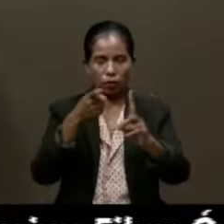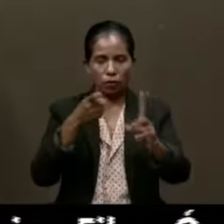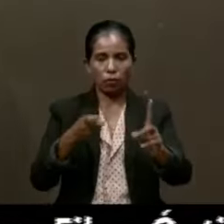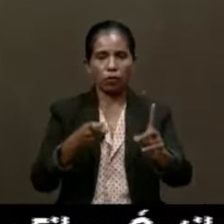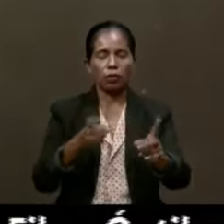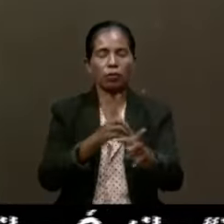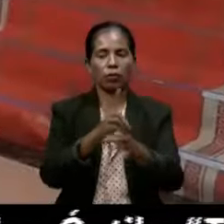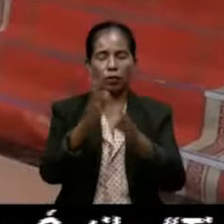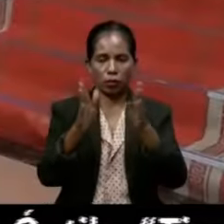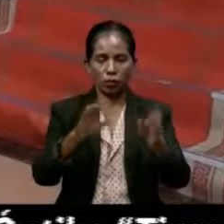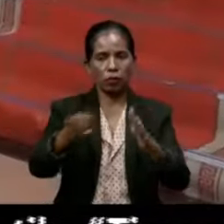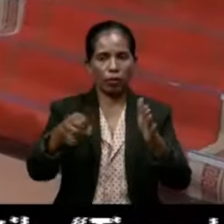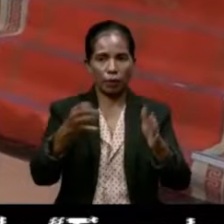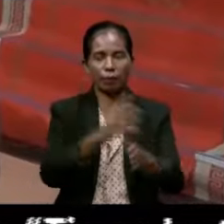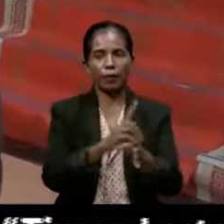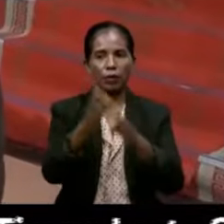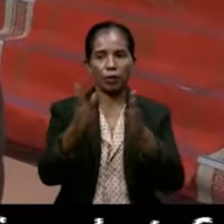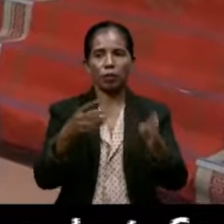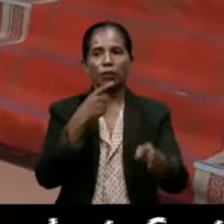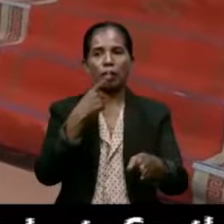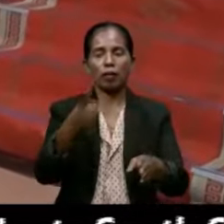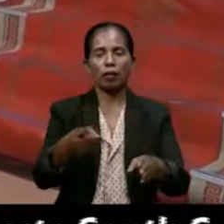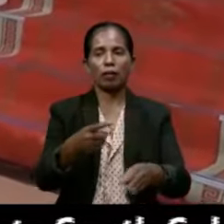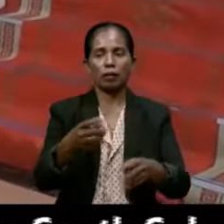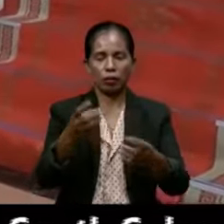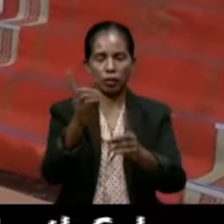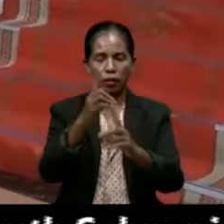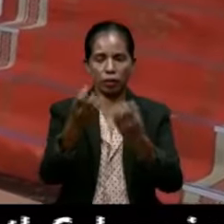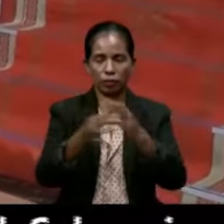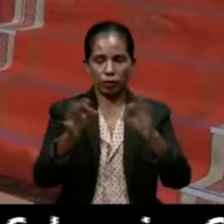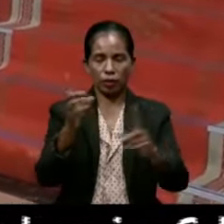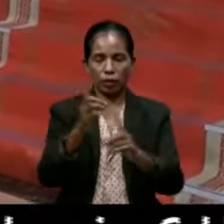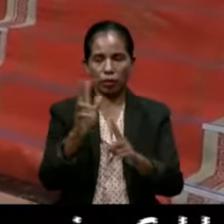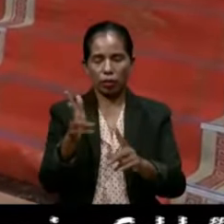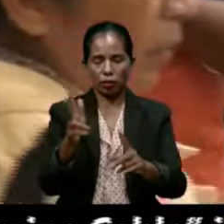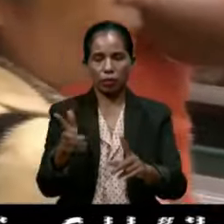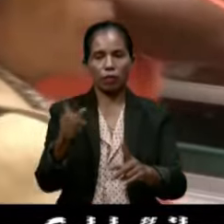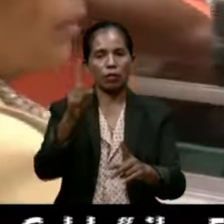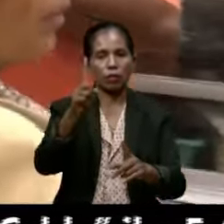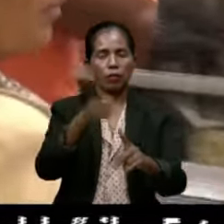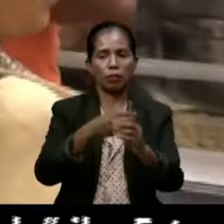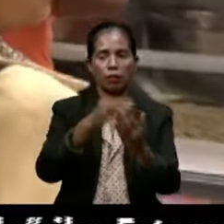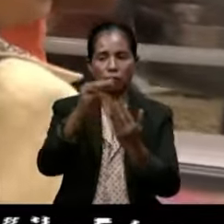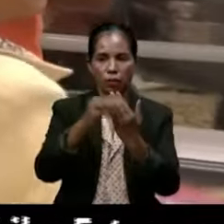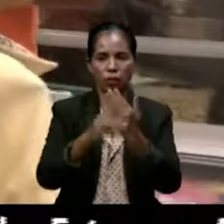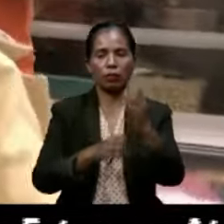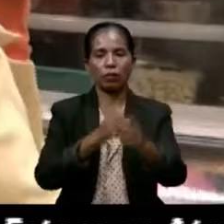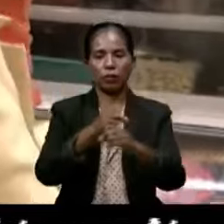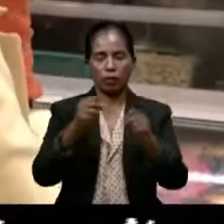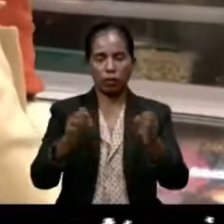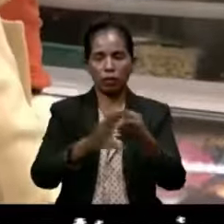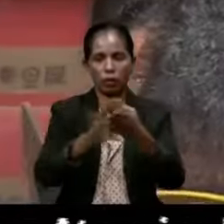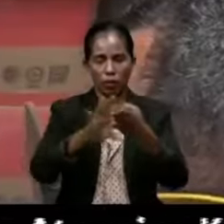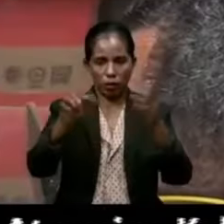inspetor-geral. Inspetur Jeral AIFAESA Ernesto Monteiro hateten nia mandatu termina ona iha lorong tolunulu resingida fulan marsu tinang nei, mai beho despaisu